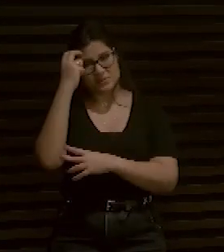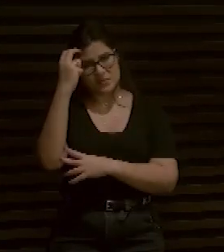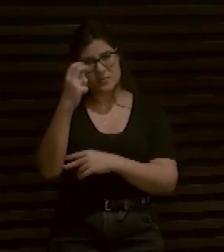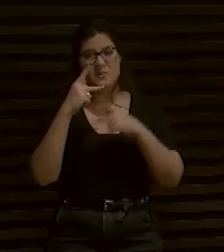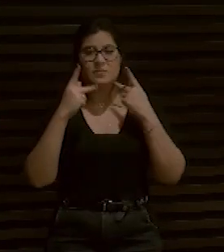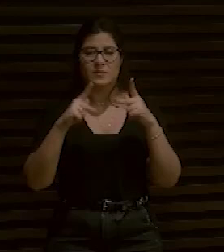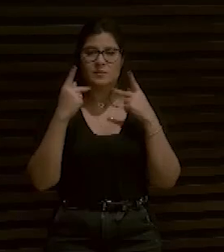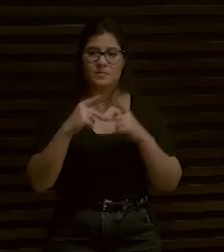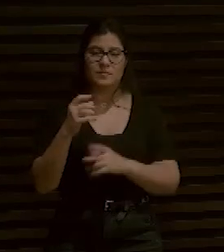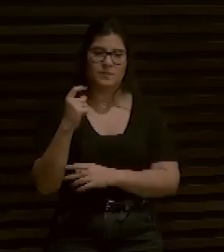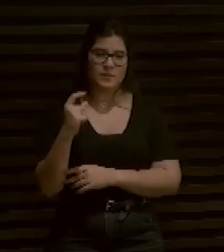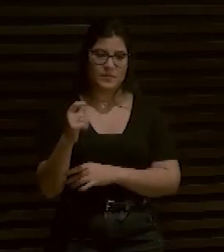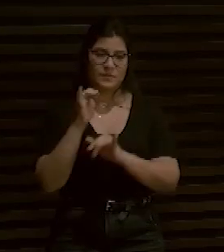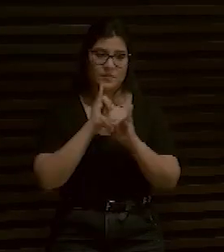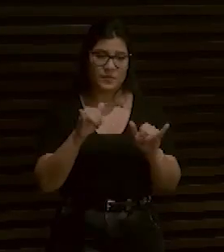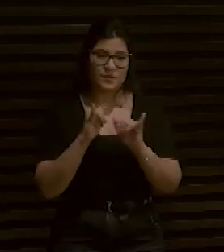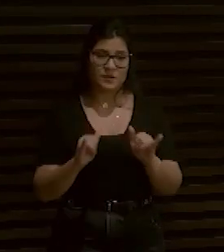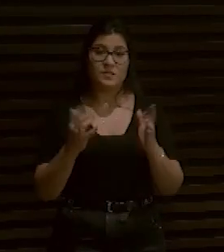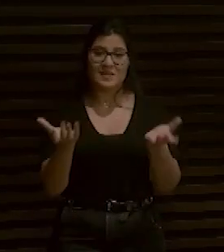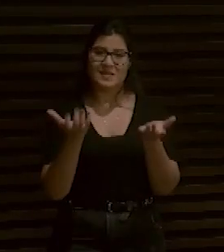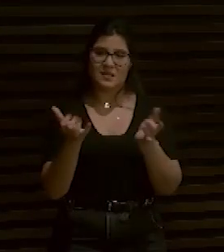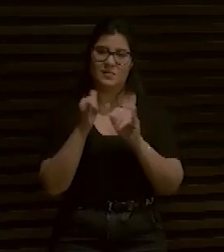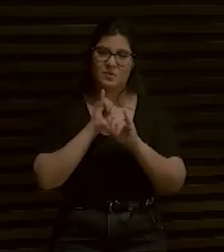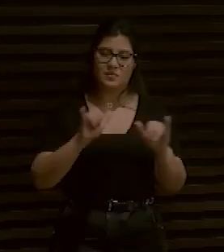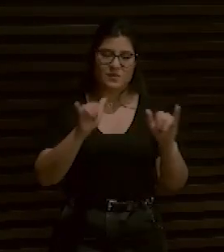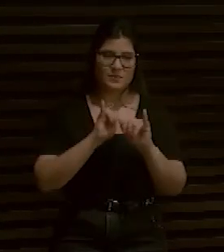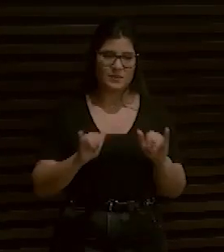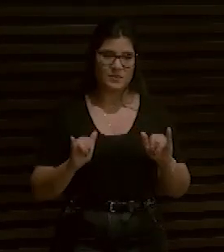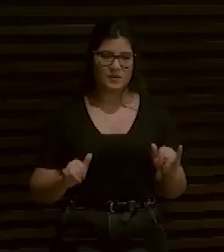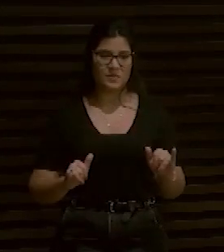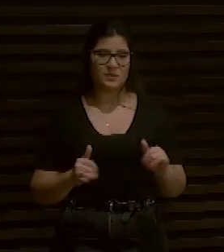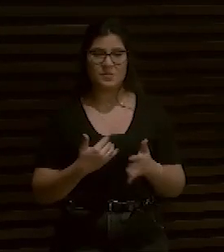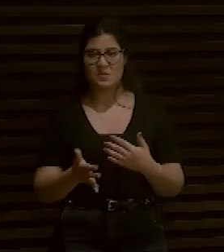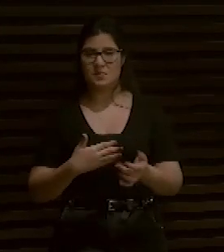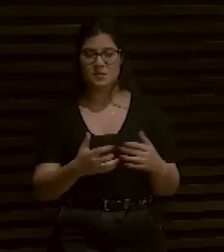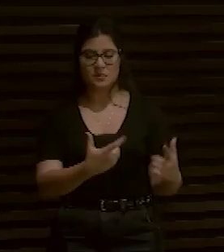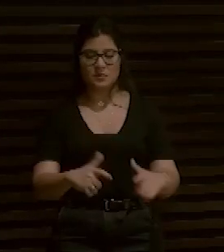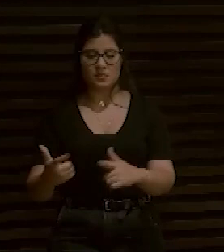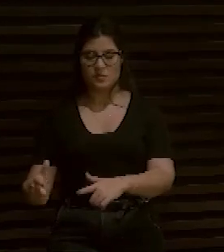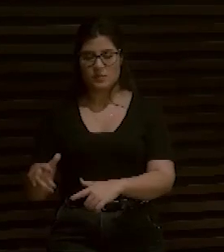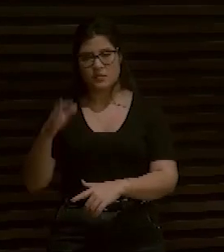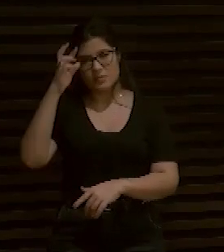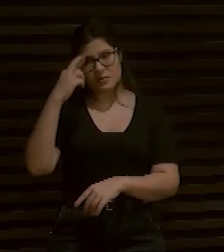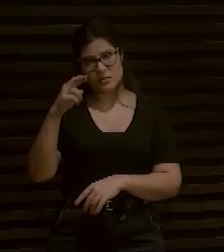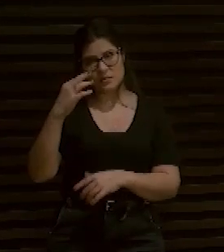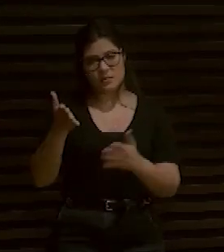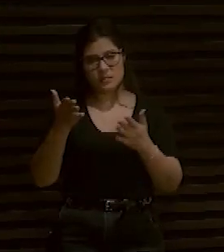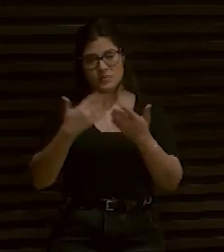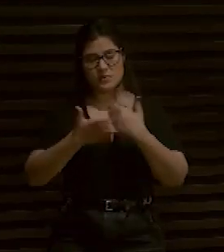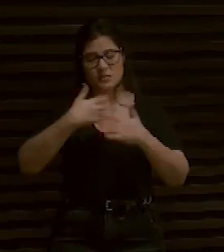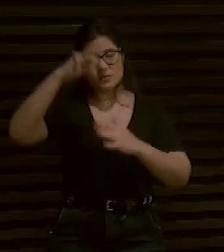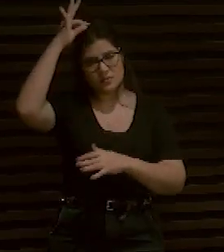onde eu estiver, eu quero soltar a boa semente. E o Senhor, pelo Espírito dele, vai fazer essa semente frutificar. Não